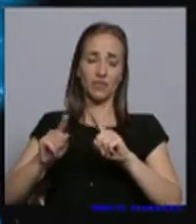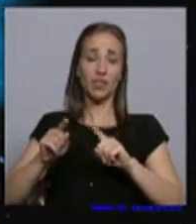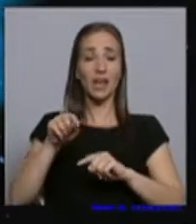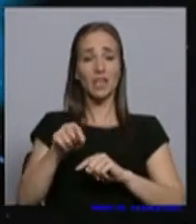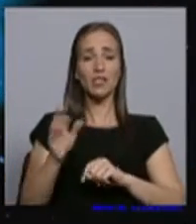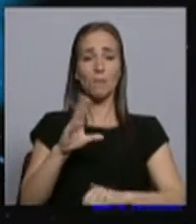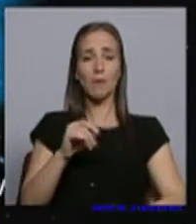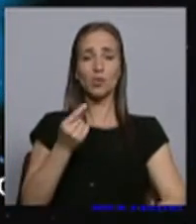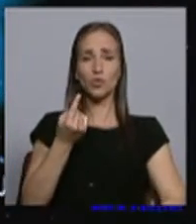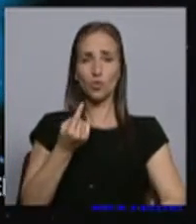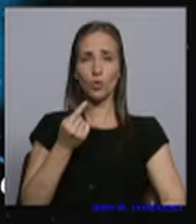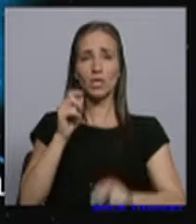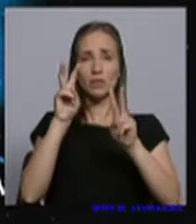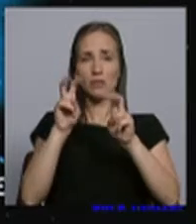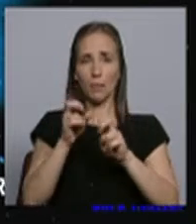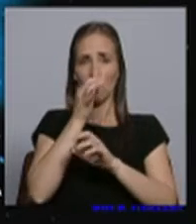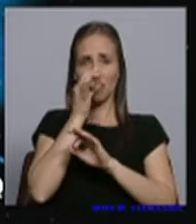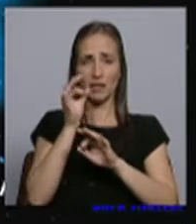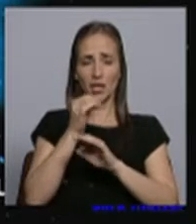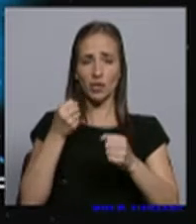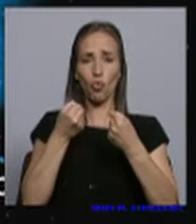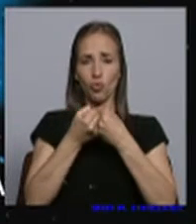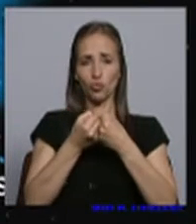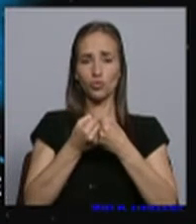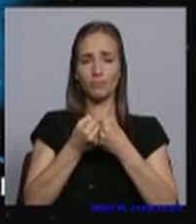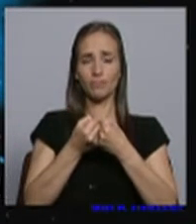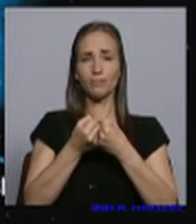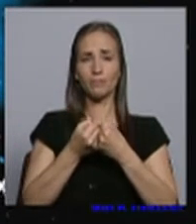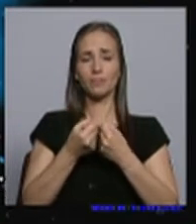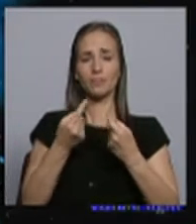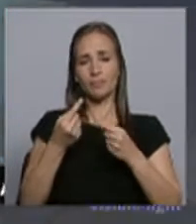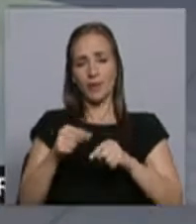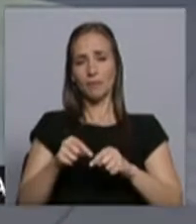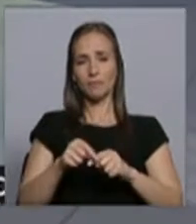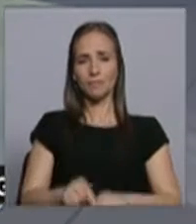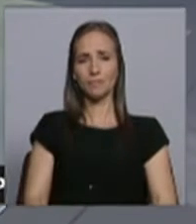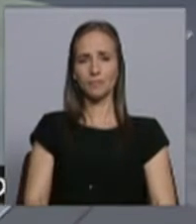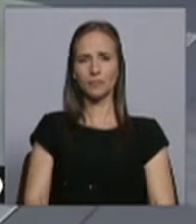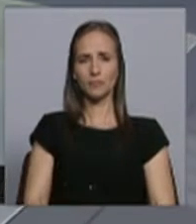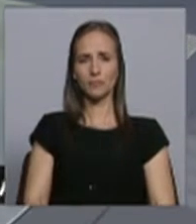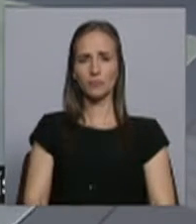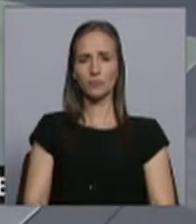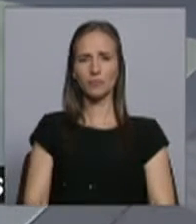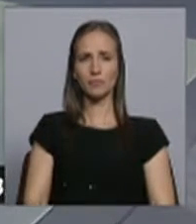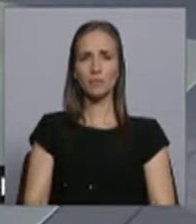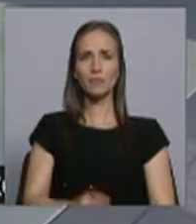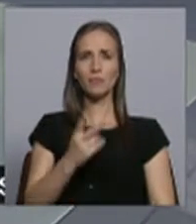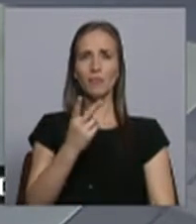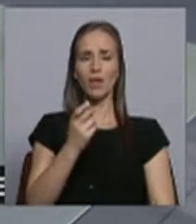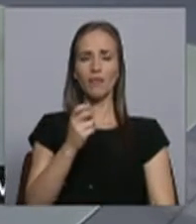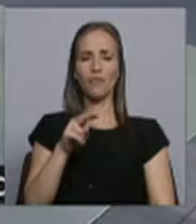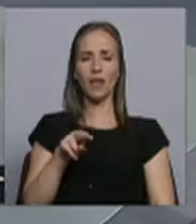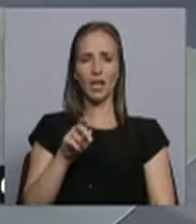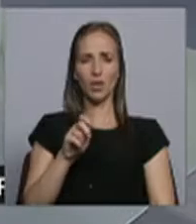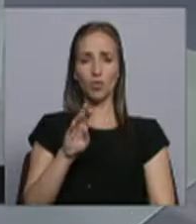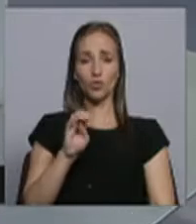daqueles deliciosos temas e confrontos que a cosmologia vai ter. Olha, e muito rapidamente aqui, parece que Vênus, que é incrível, agora vais ter que